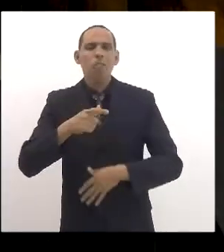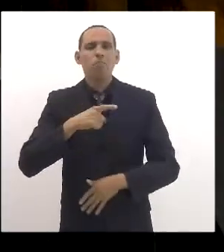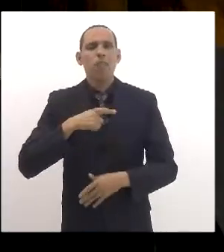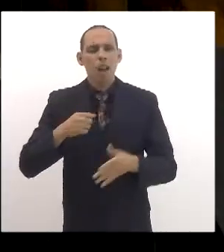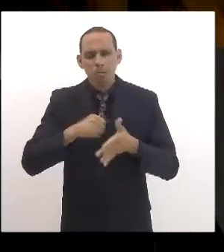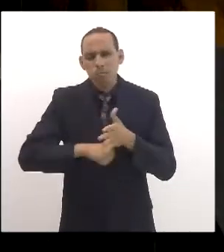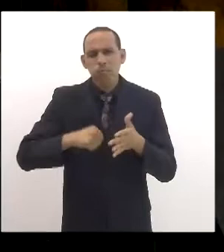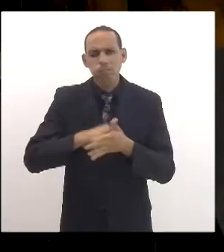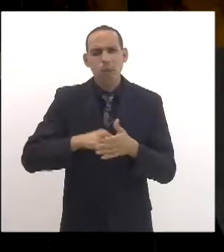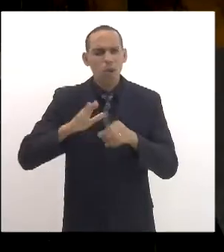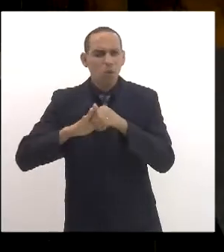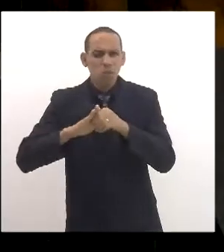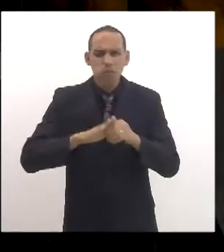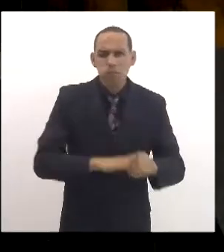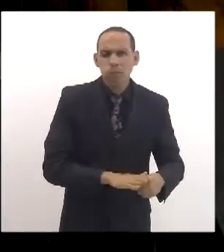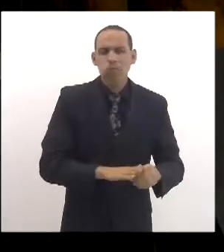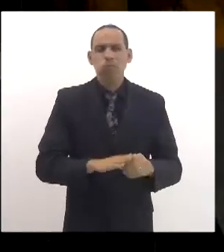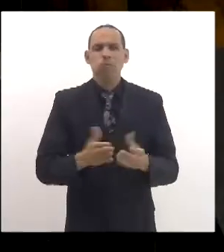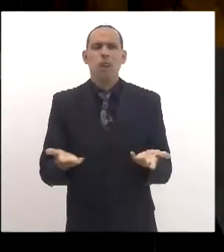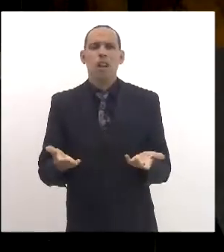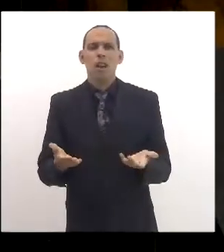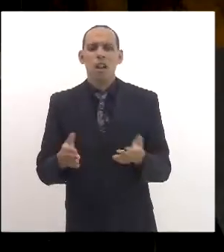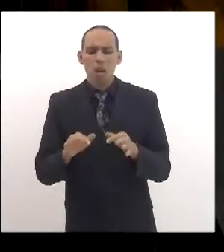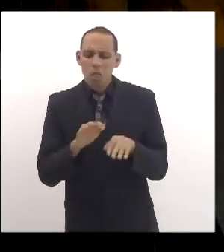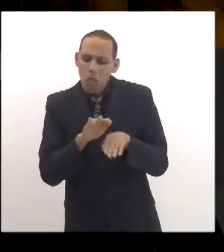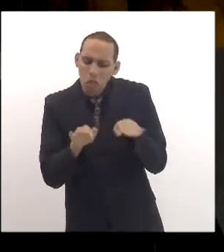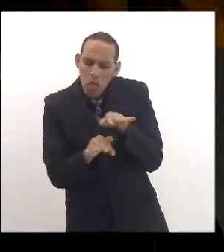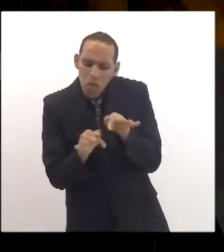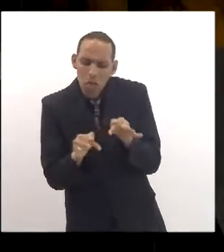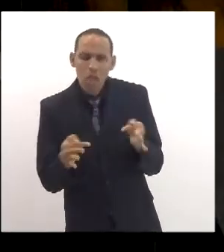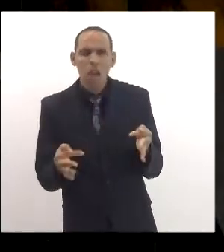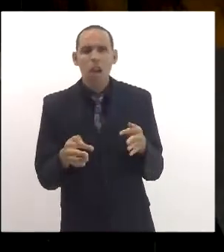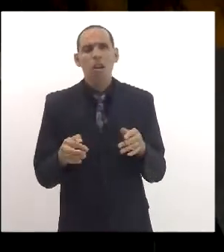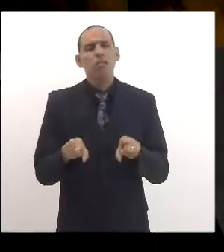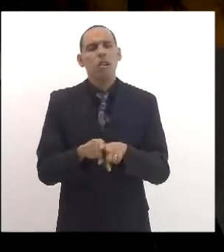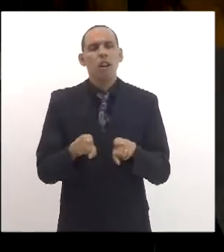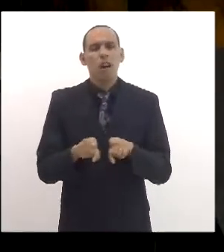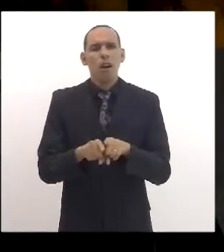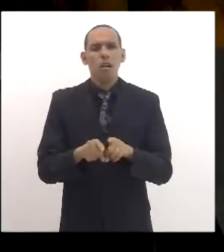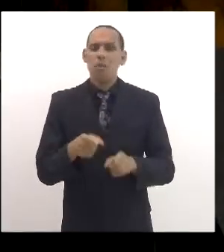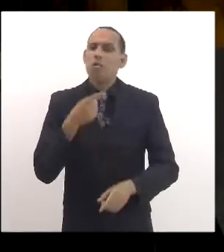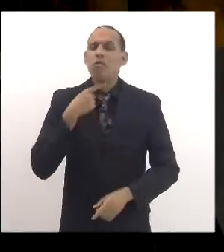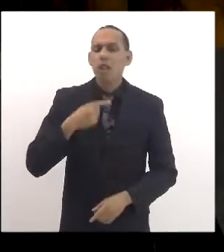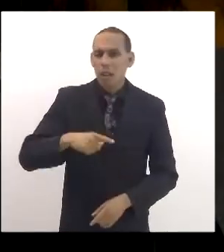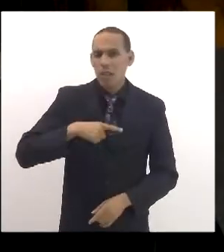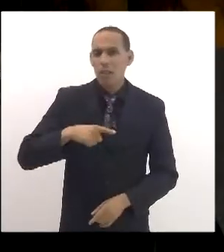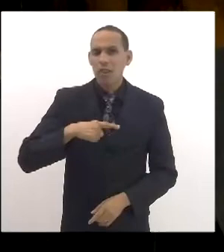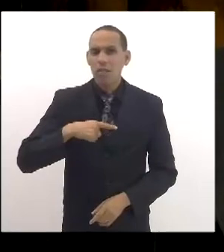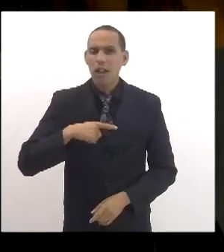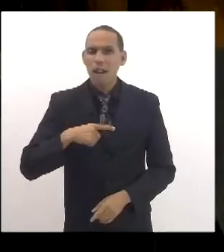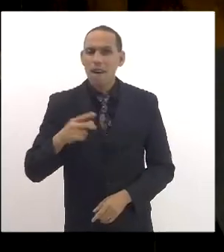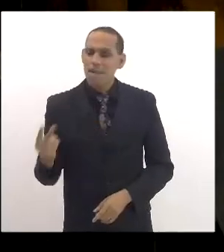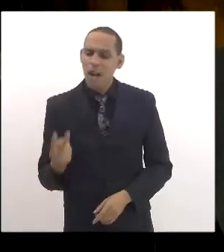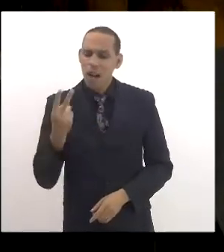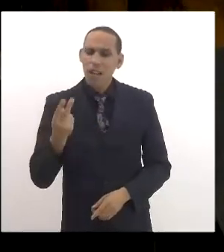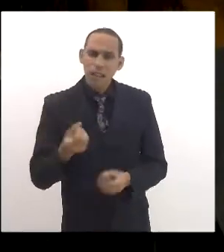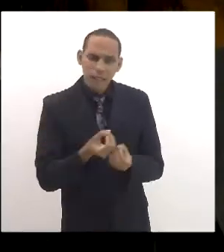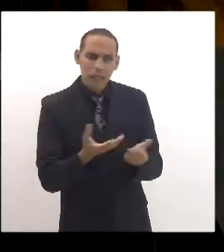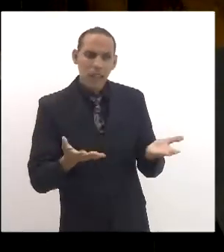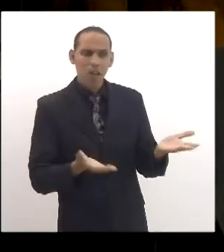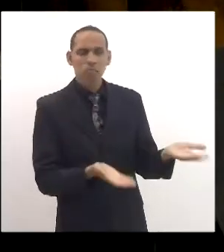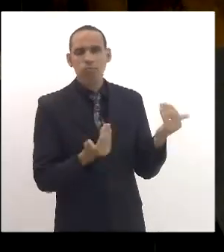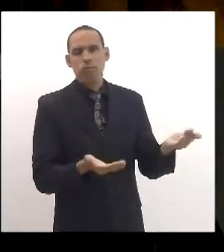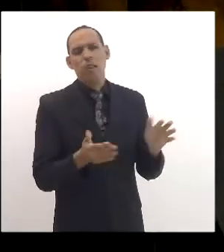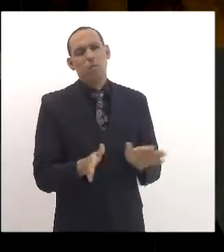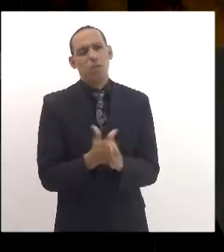e a humilhação com ambição, conhecimento e solidariedade, valorizando a juventude e os menos